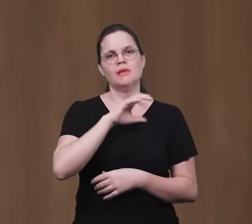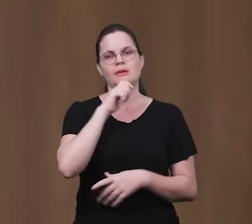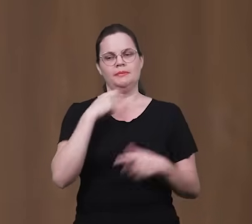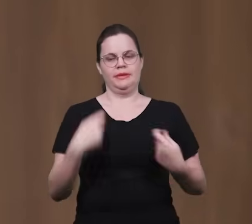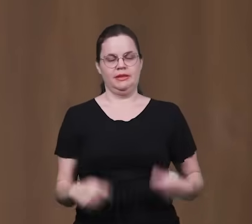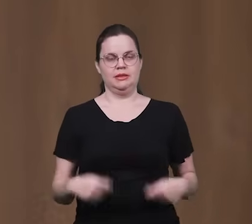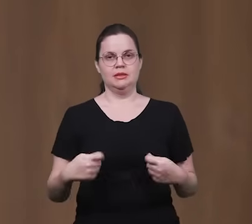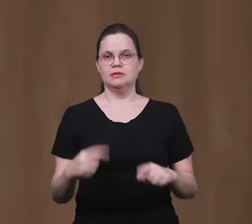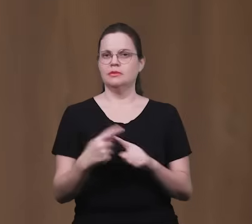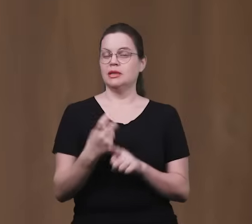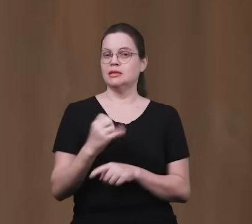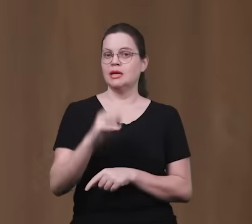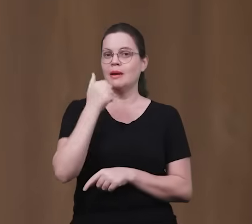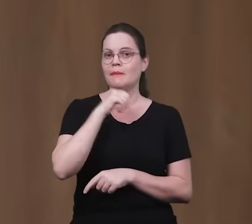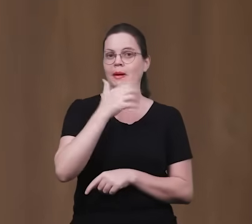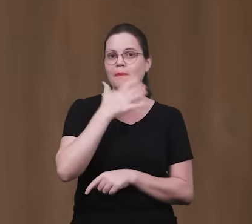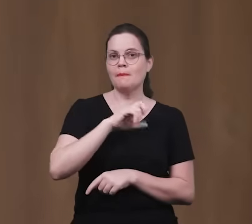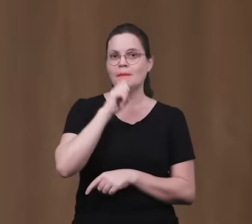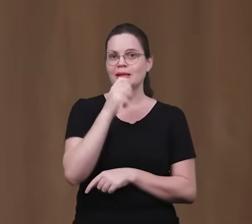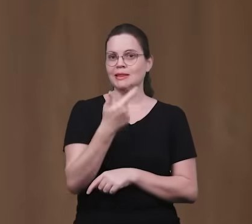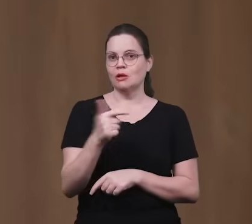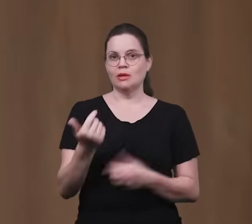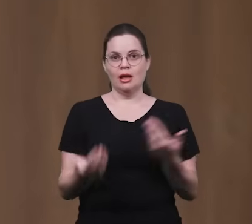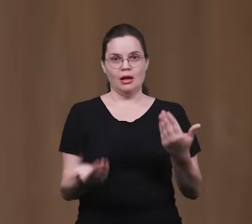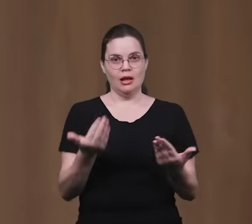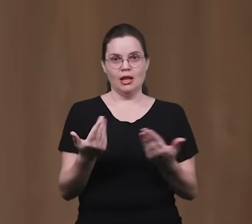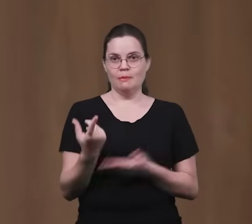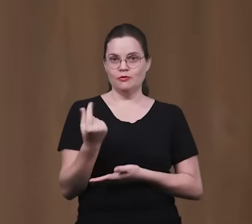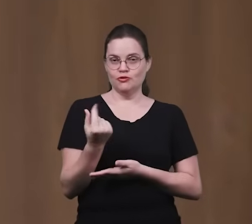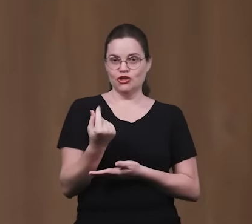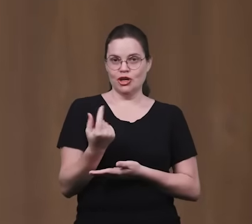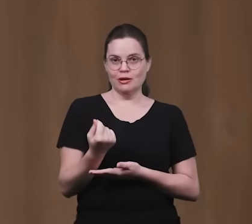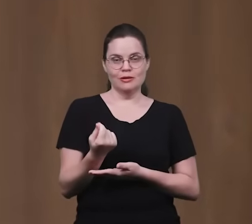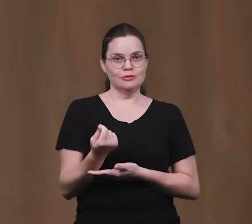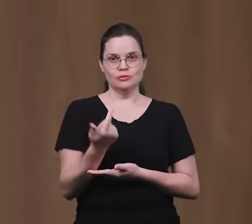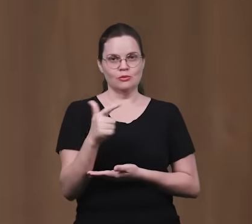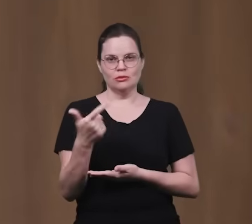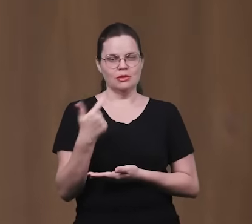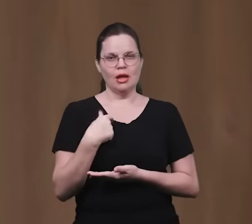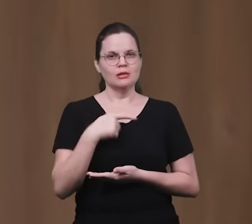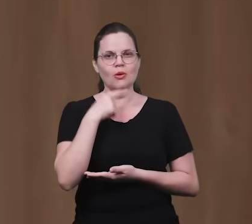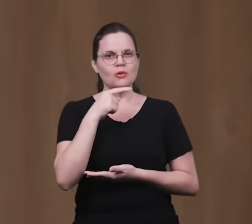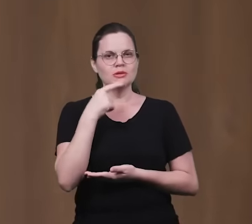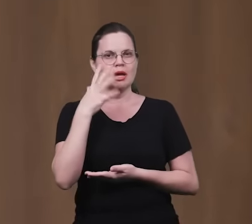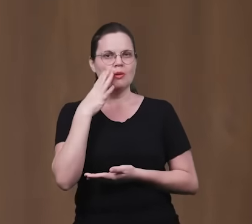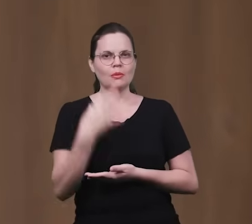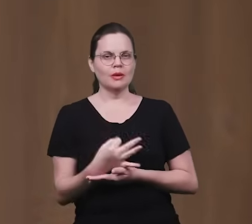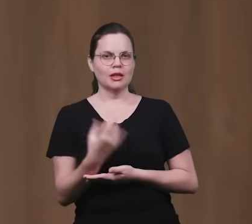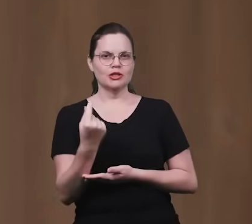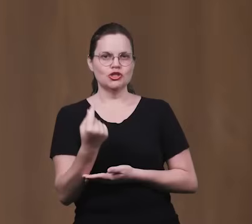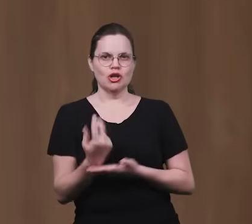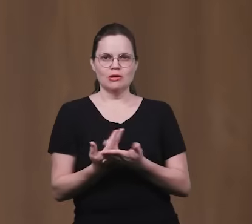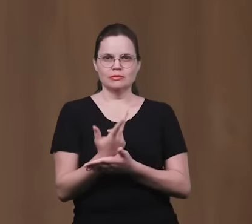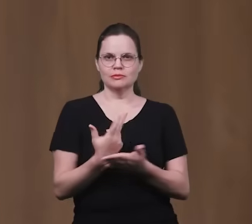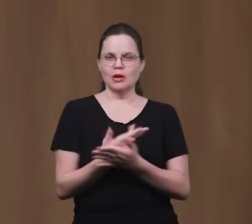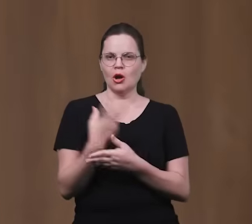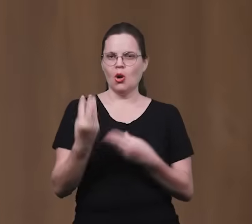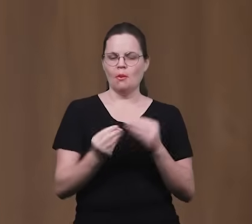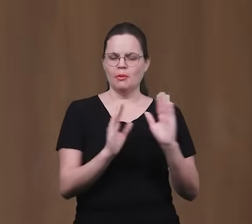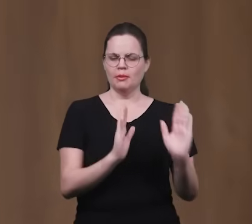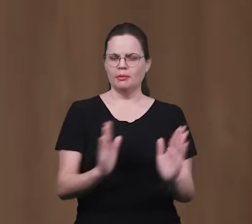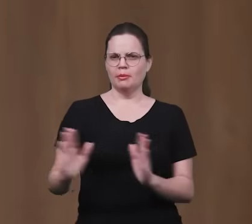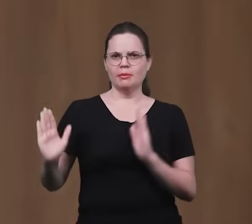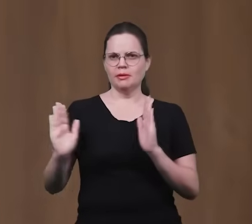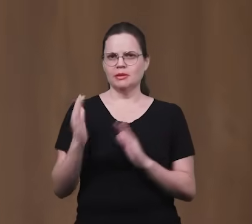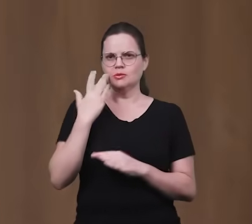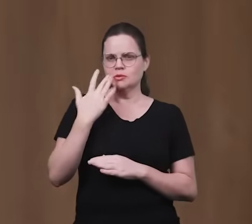porque se os pais não tiverem equilíbrio financeiro, no sentido de entender as suas finanças e saber como eles